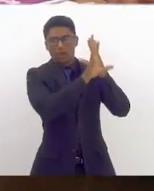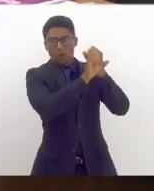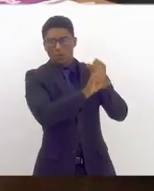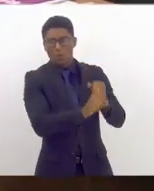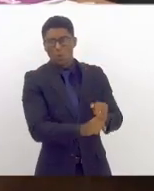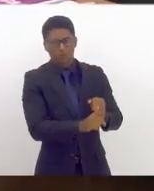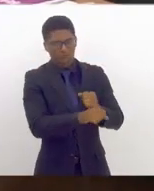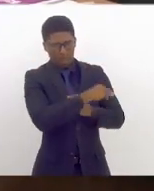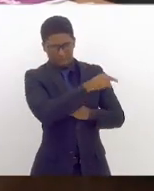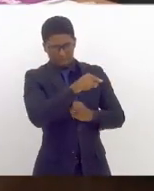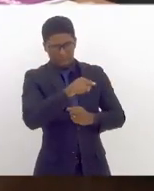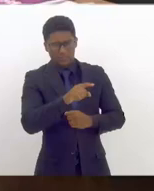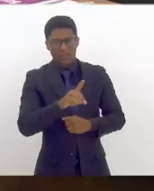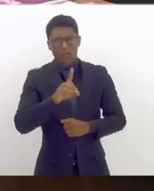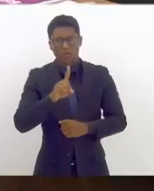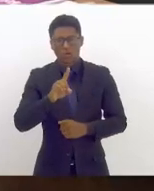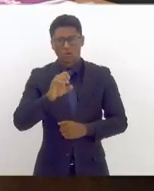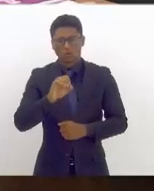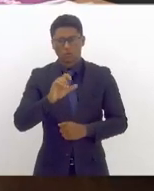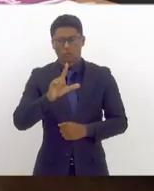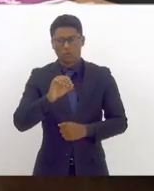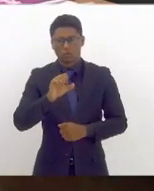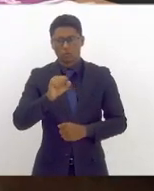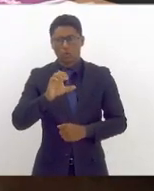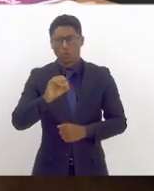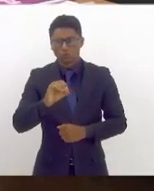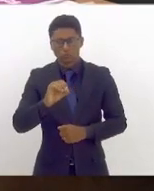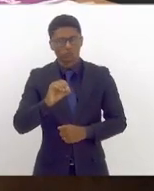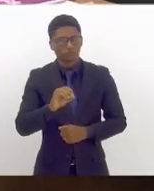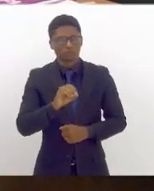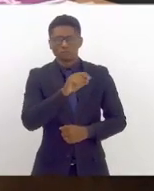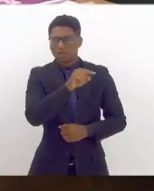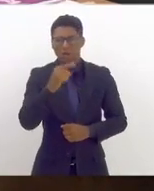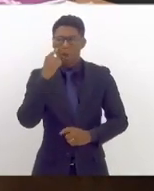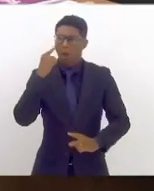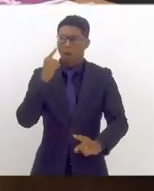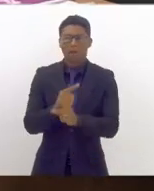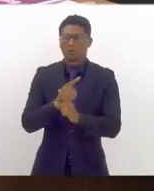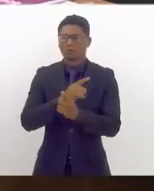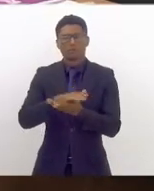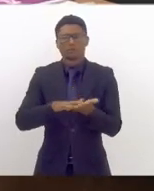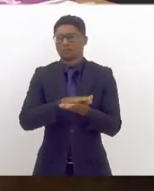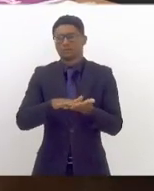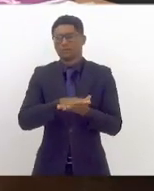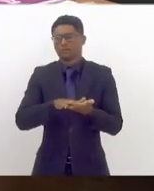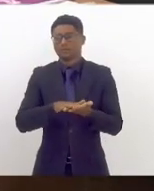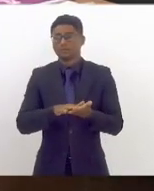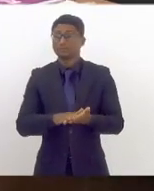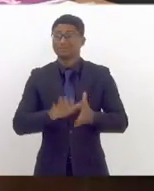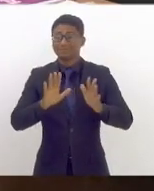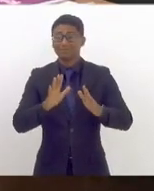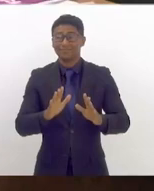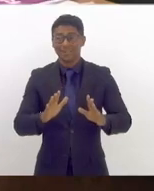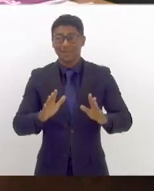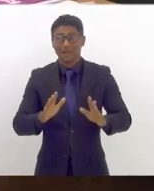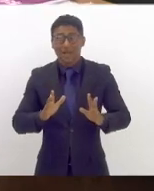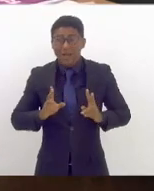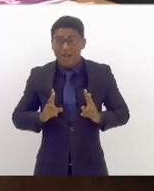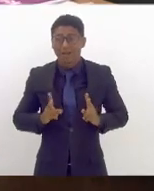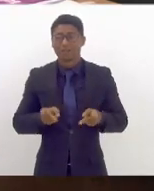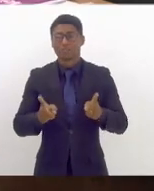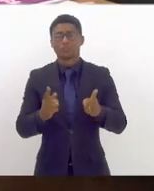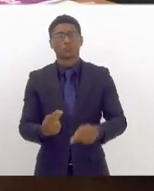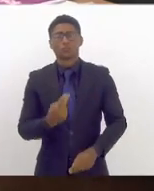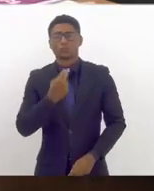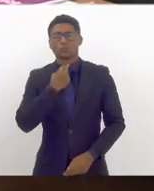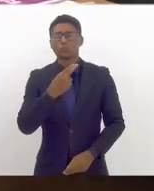doloso Isso é imprescritível o que não pode acontecer e continuar acontecendo Presidente projetos